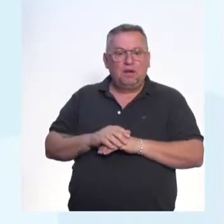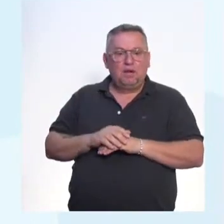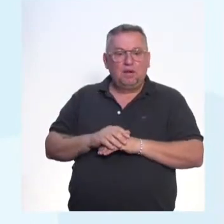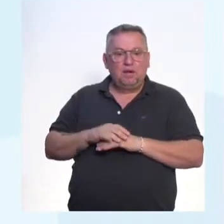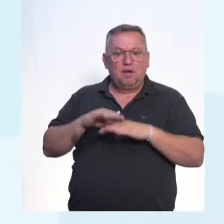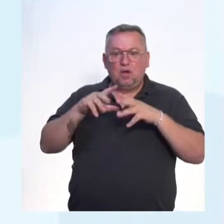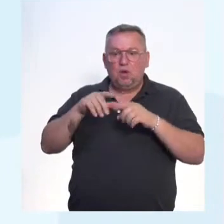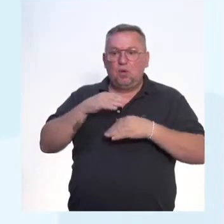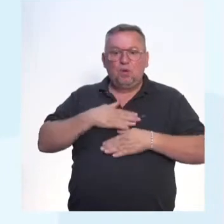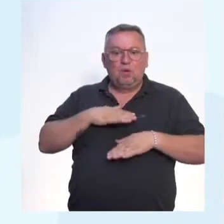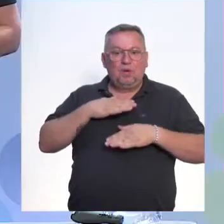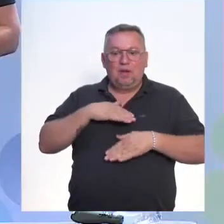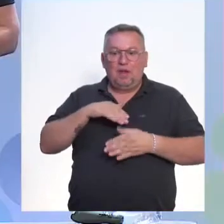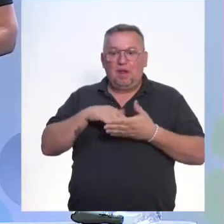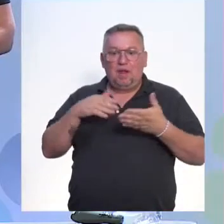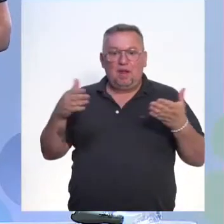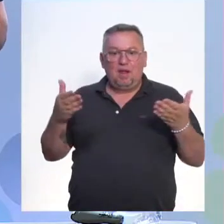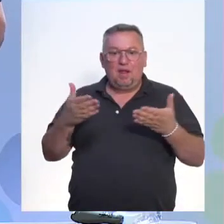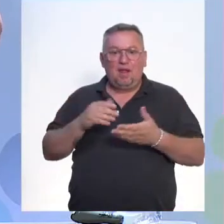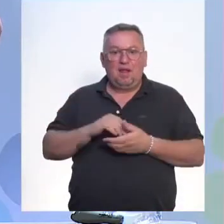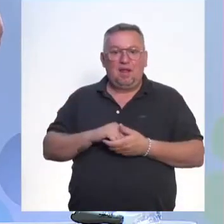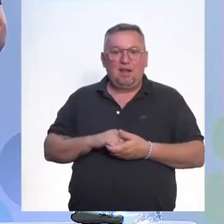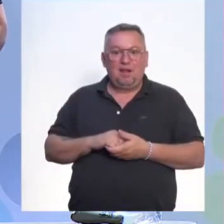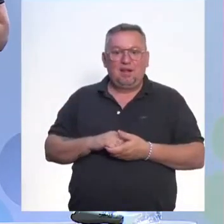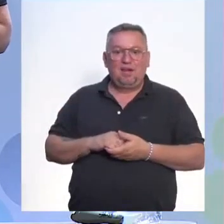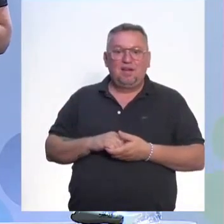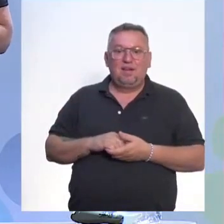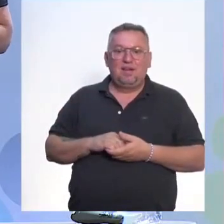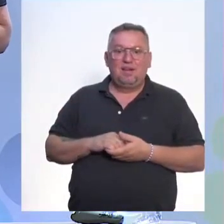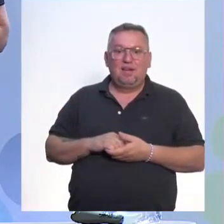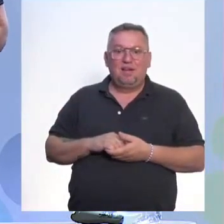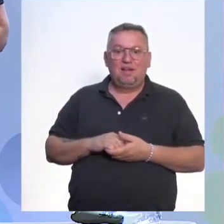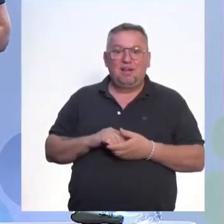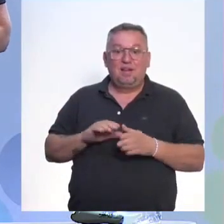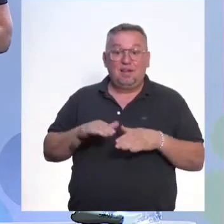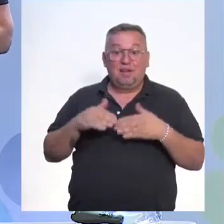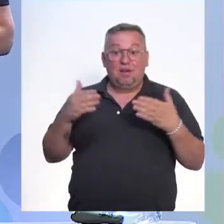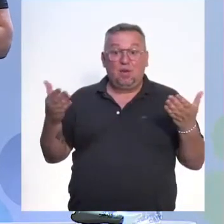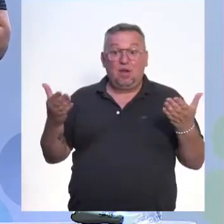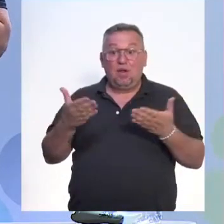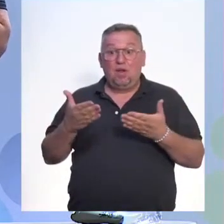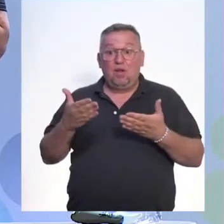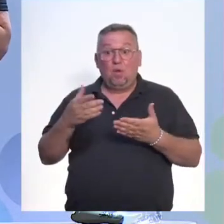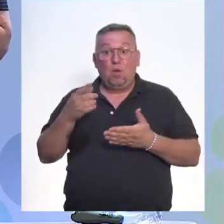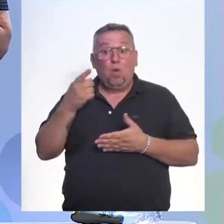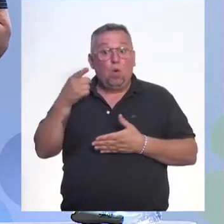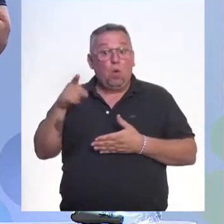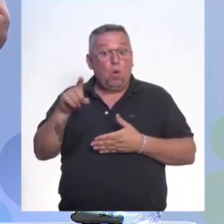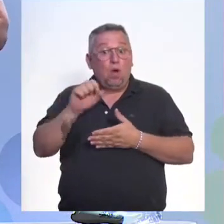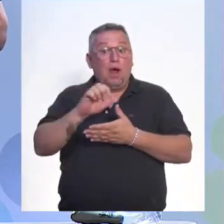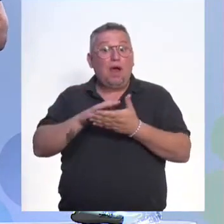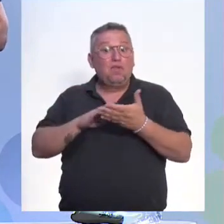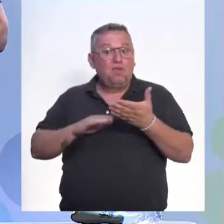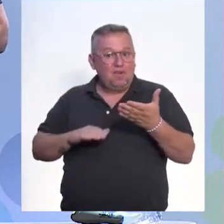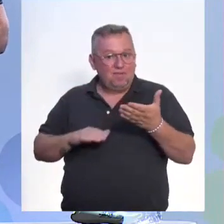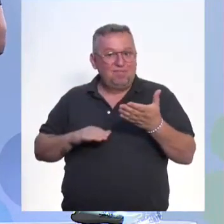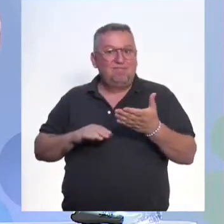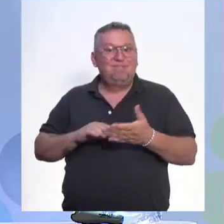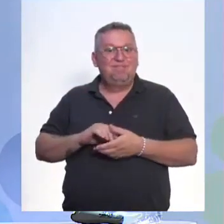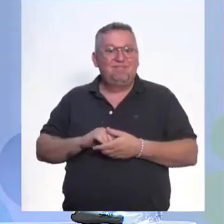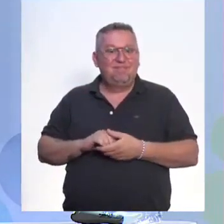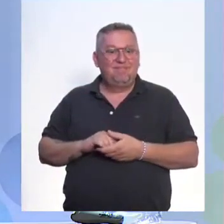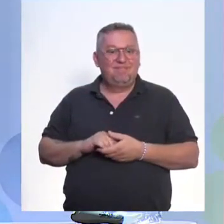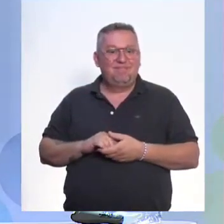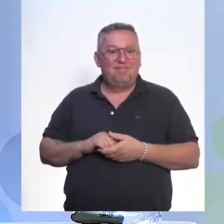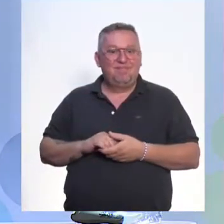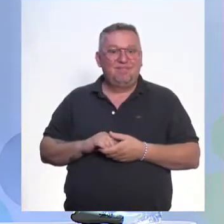Tudo tranquilo até agora? Muito bem. Então, nós vamos agora para a nossa última atividade.